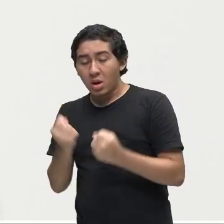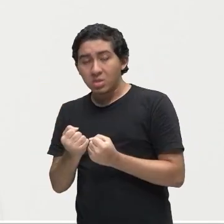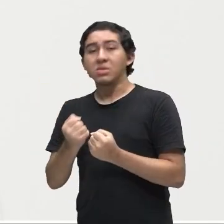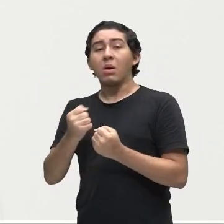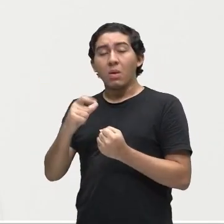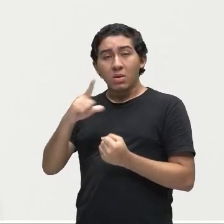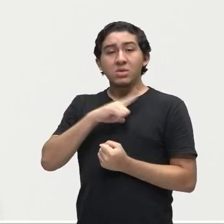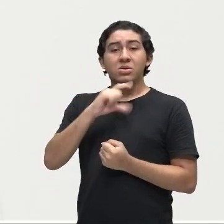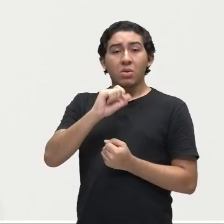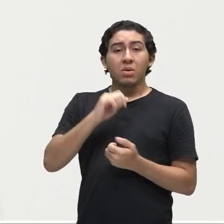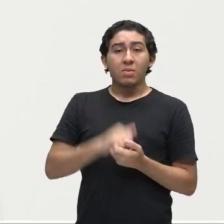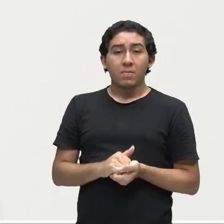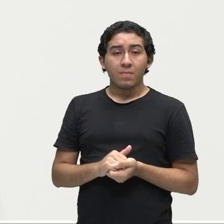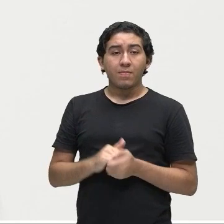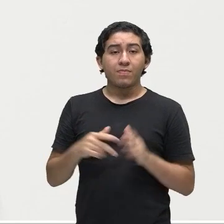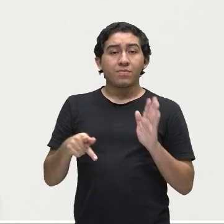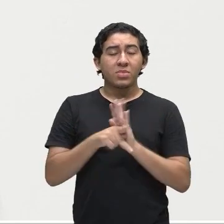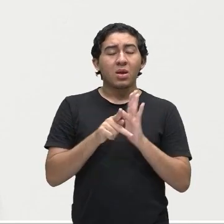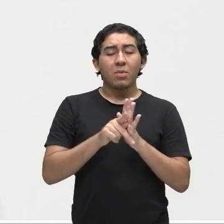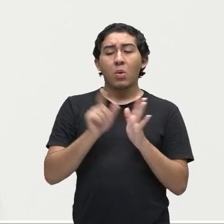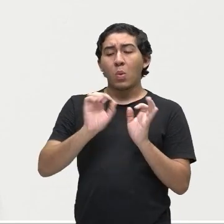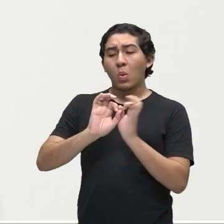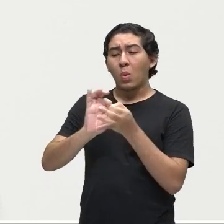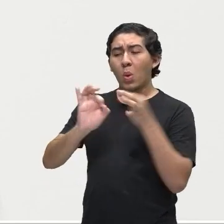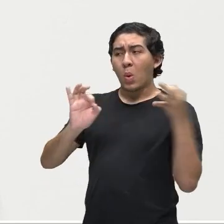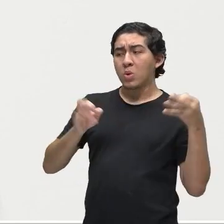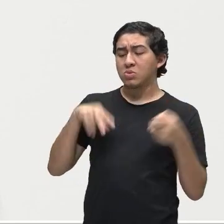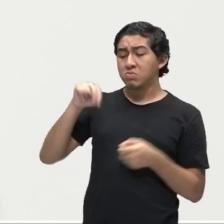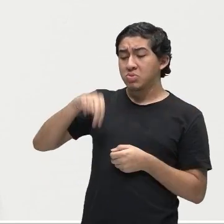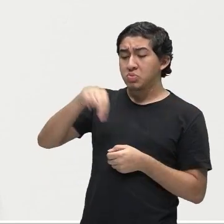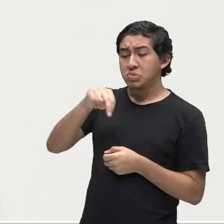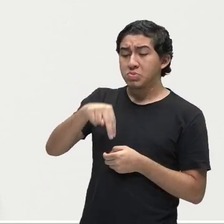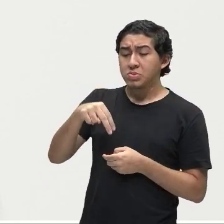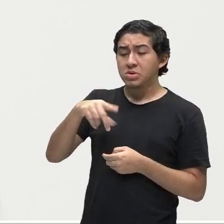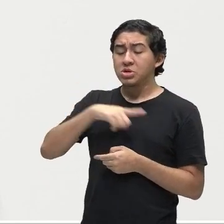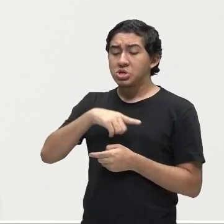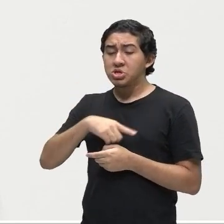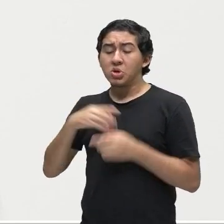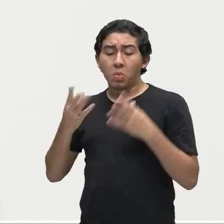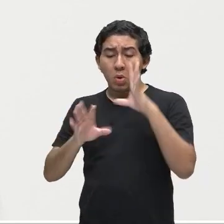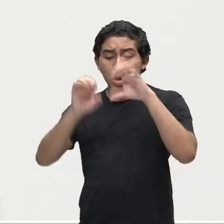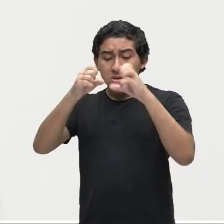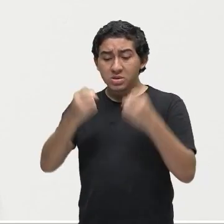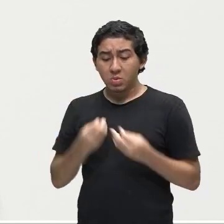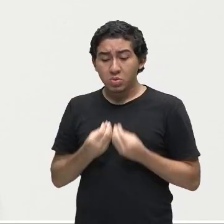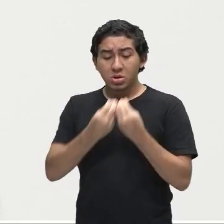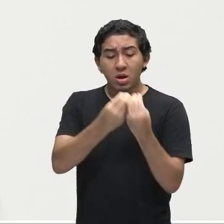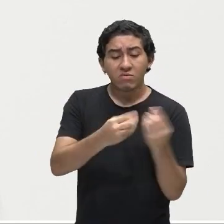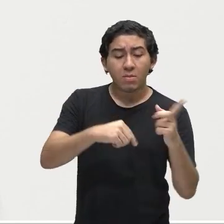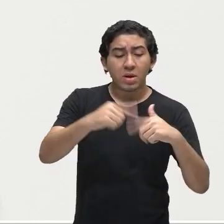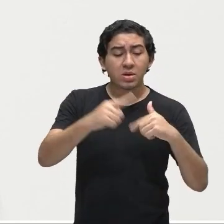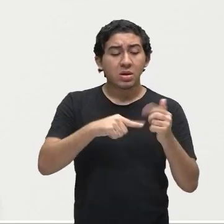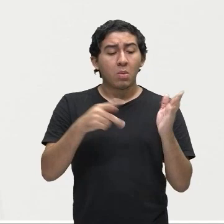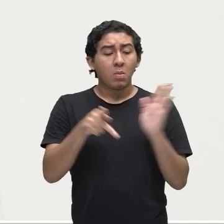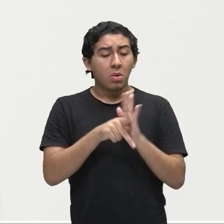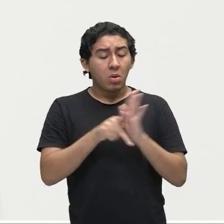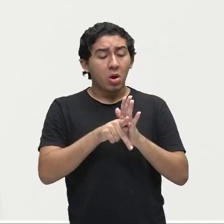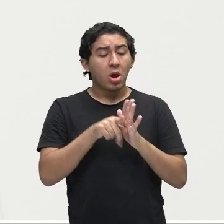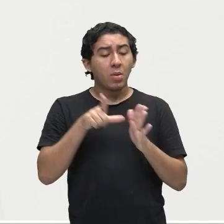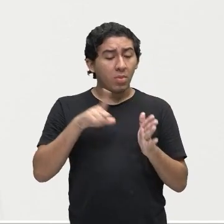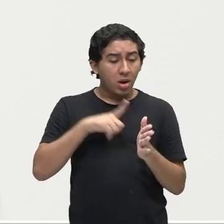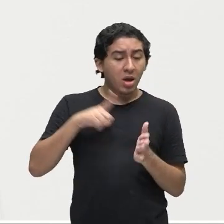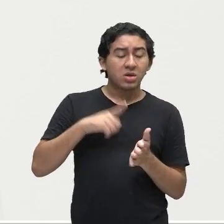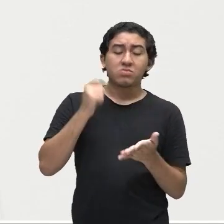muito de longe, ofereciam seu trabalho por algumas moedas, abrigo e produtos do senhorio.